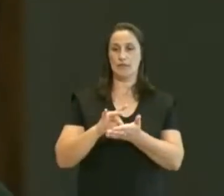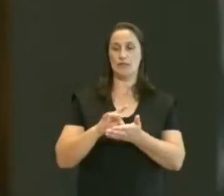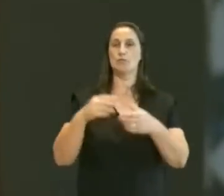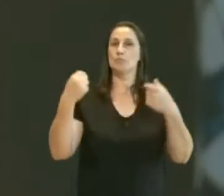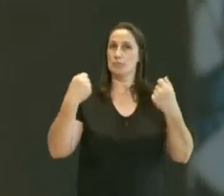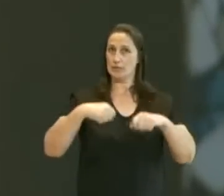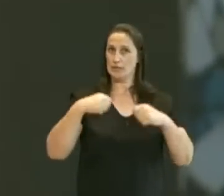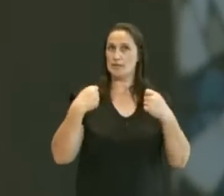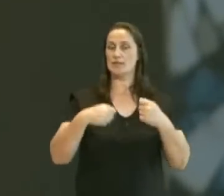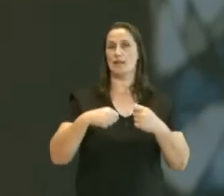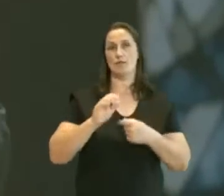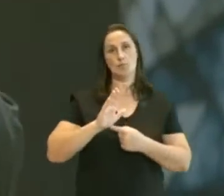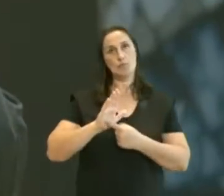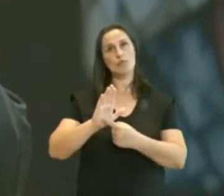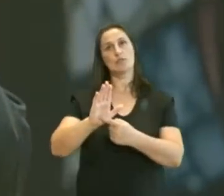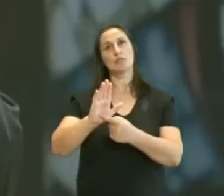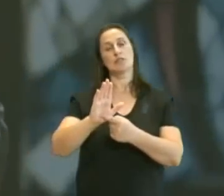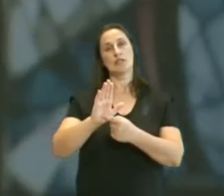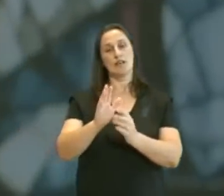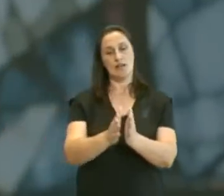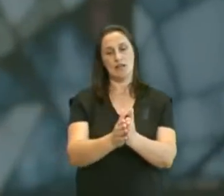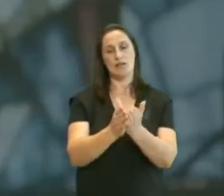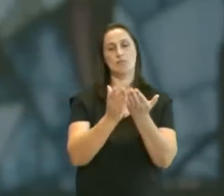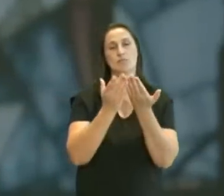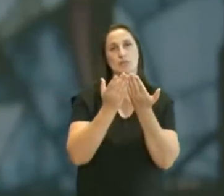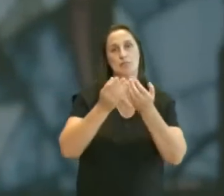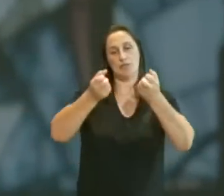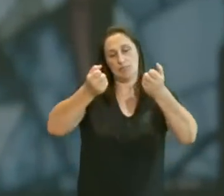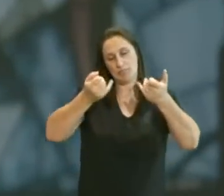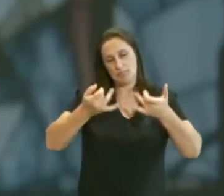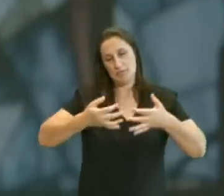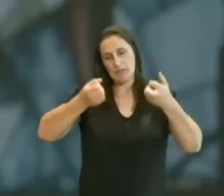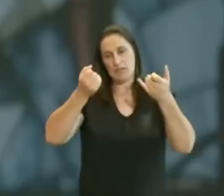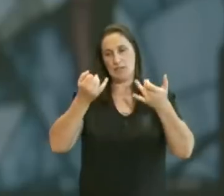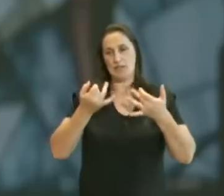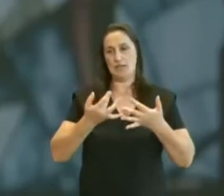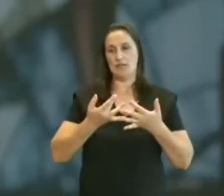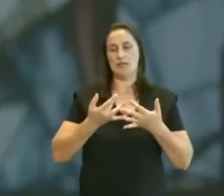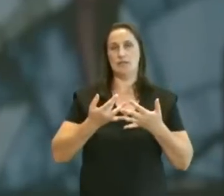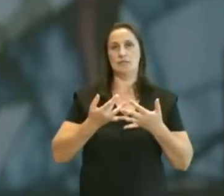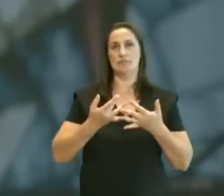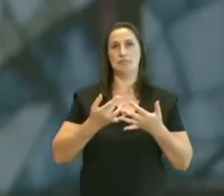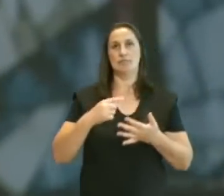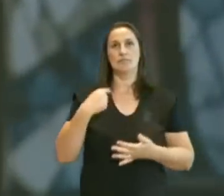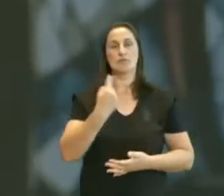pelas Escrituras, tratando a nossa alma.